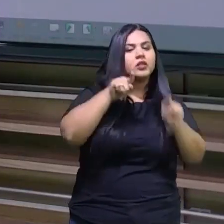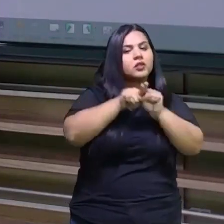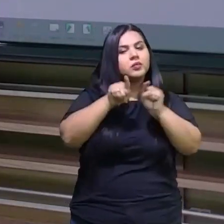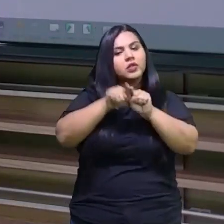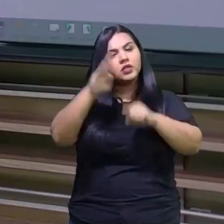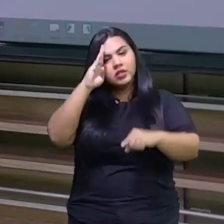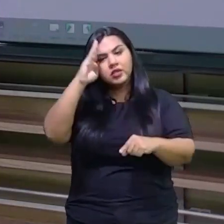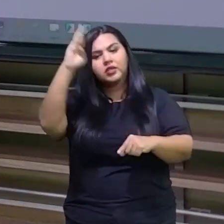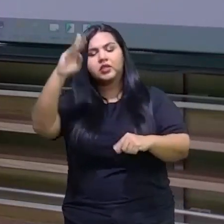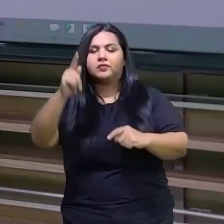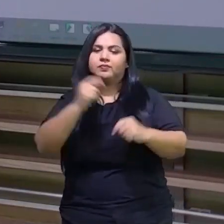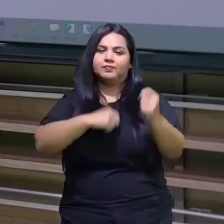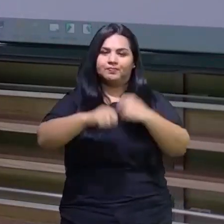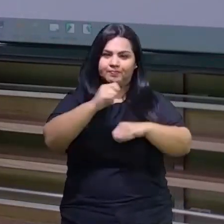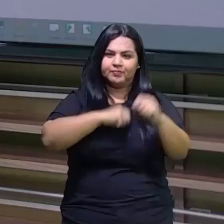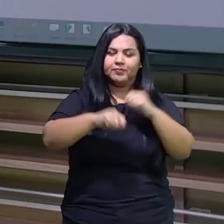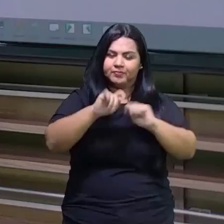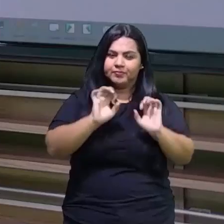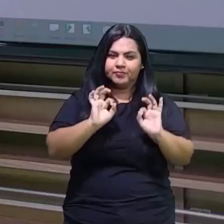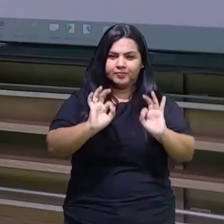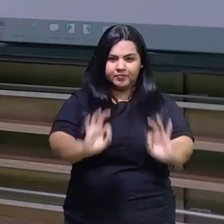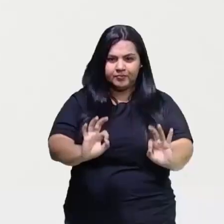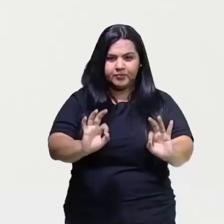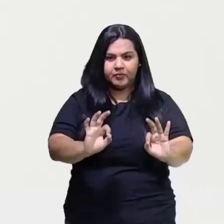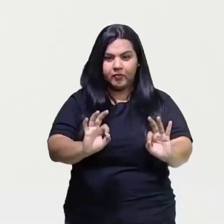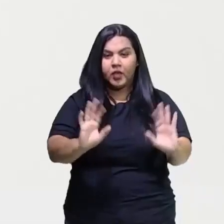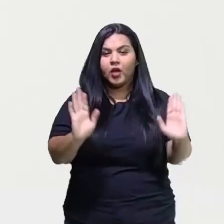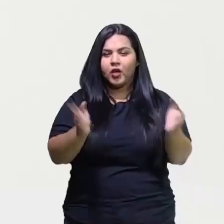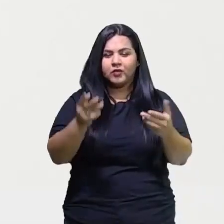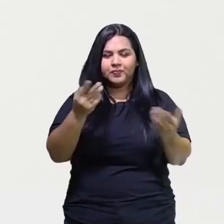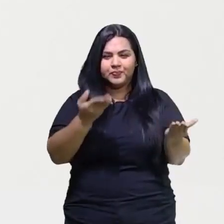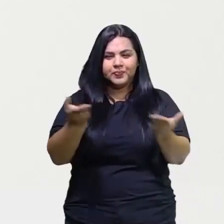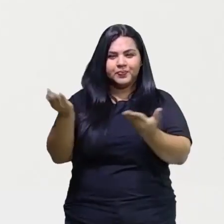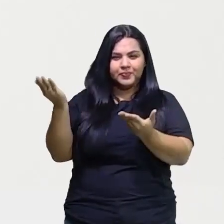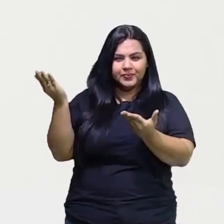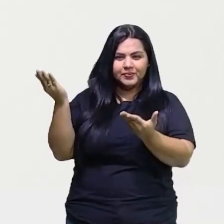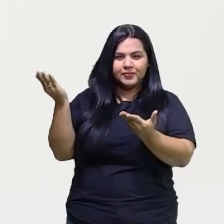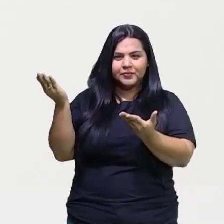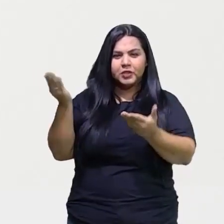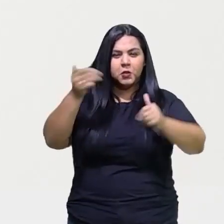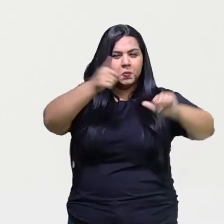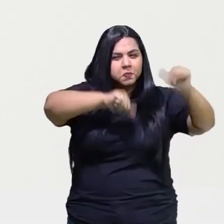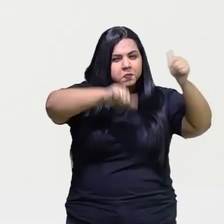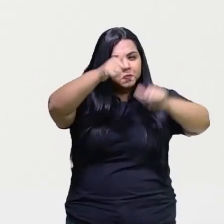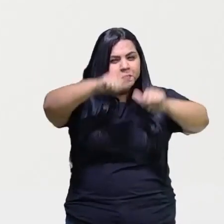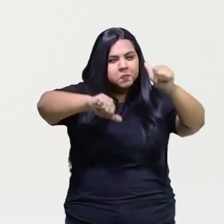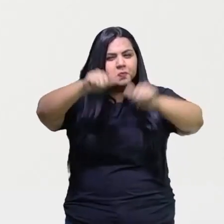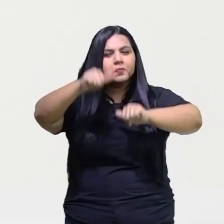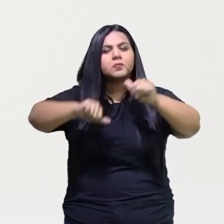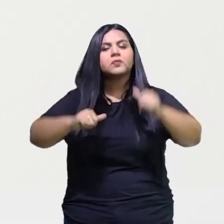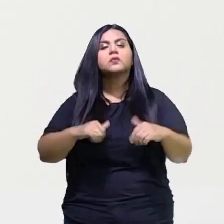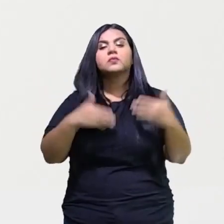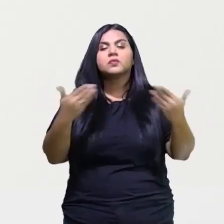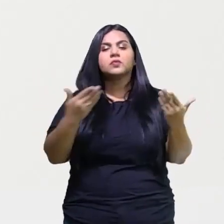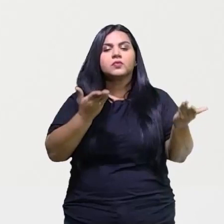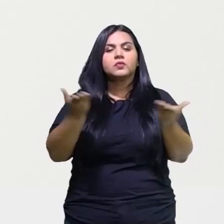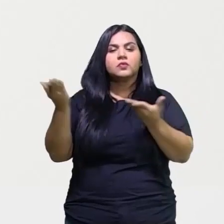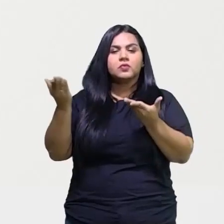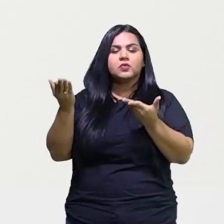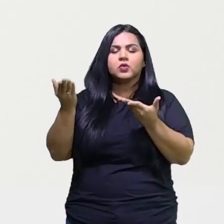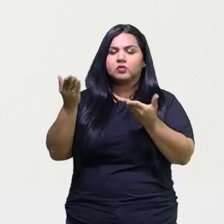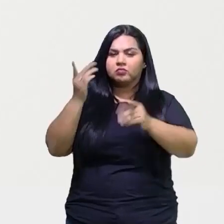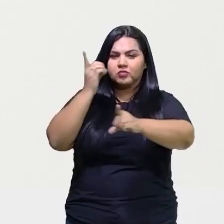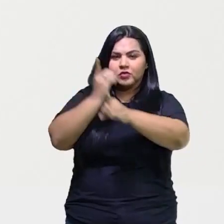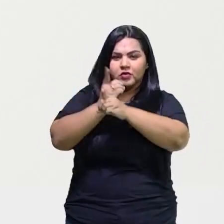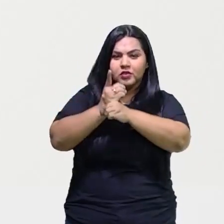principalmente para a economia, certo? Agora vamos voltar para cá para fazermos aquela análise marota. Então aqui a gente já descobriu